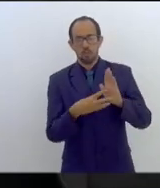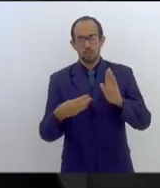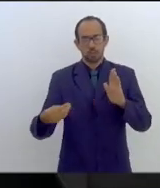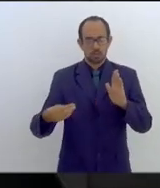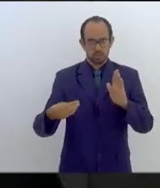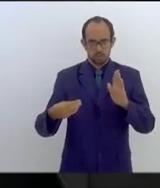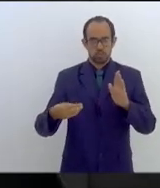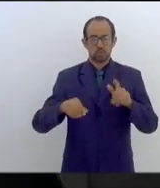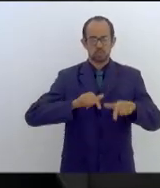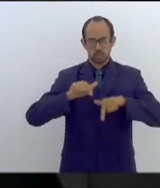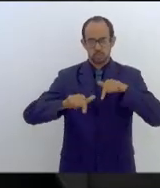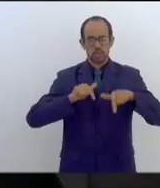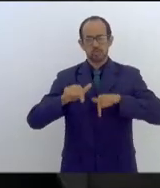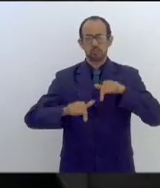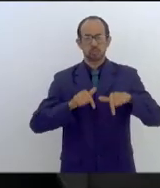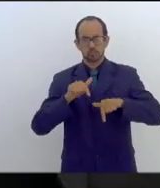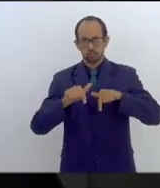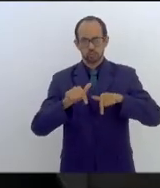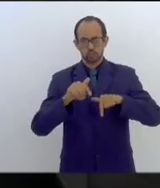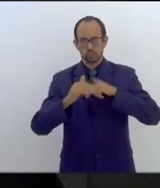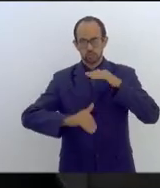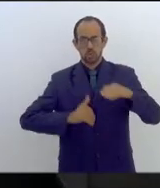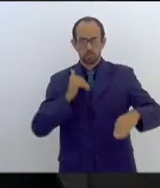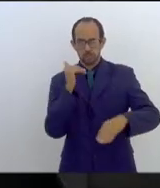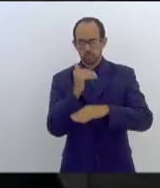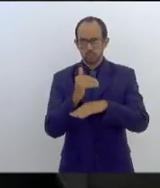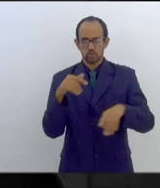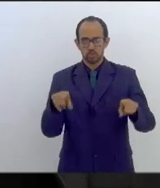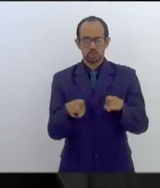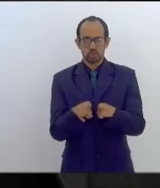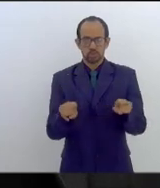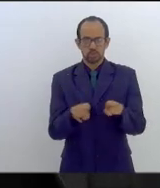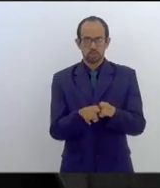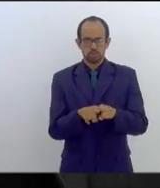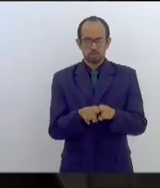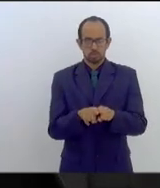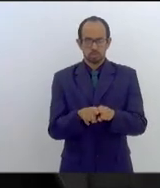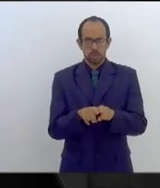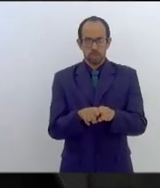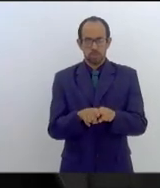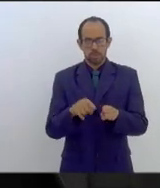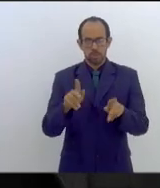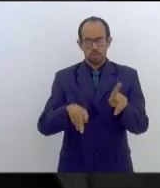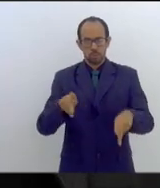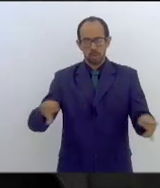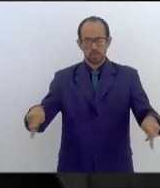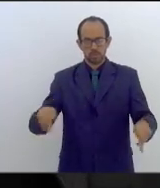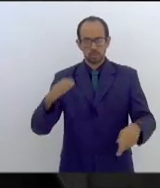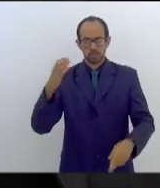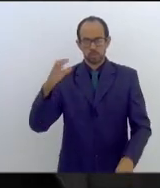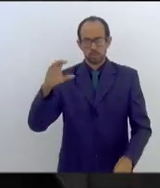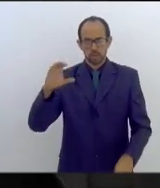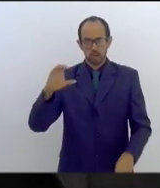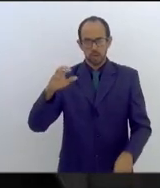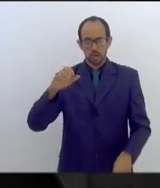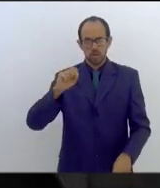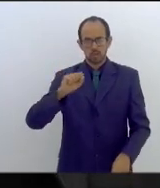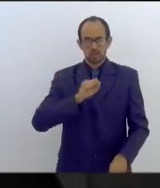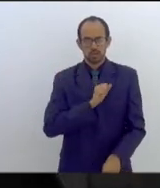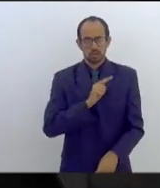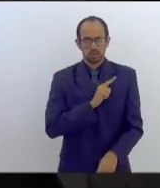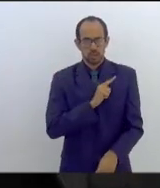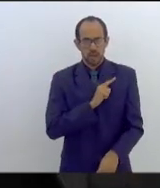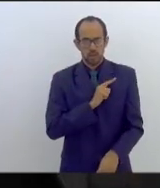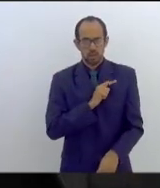da prestação desse serviço, sobretudo indispensável para a população de Niterói, também São Gonçalo, Ilha do